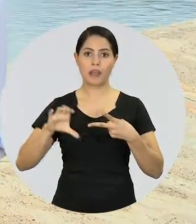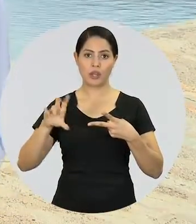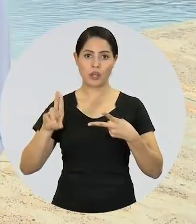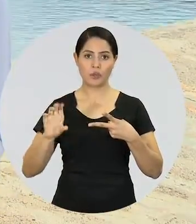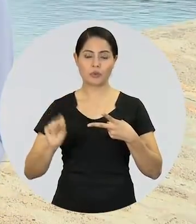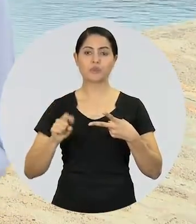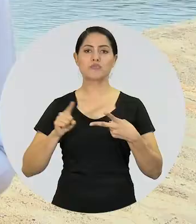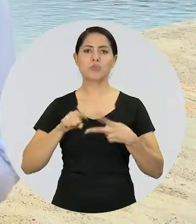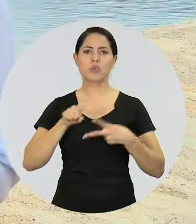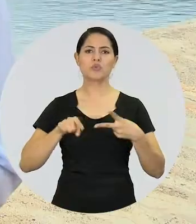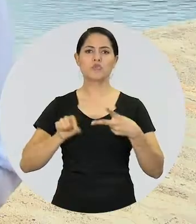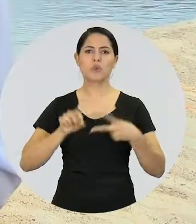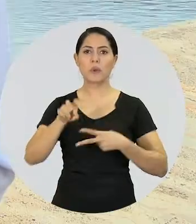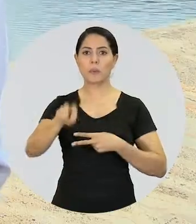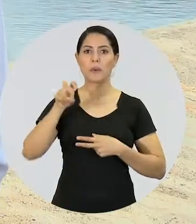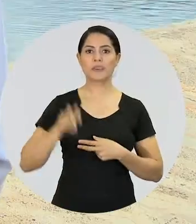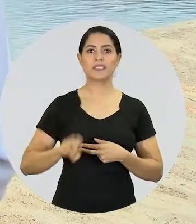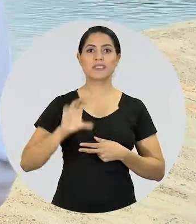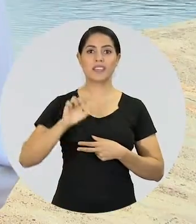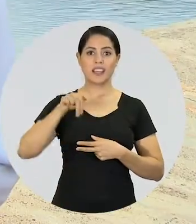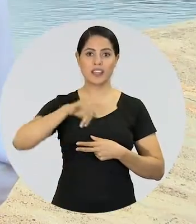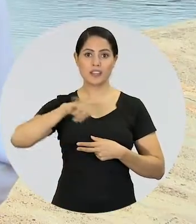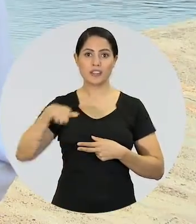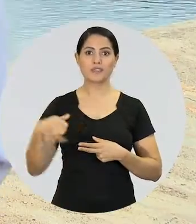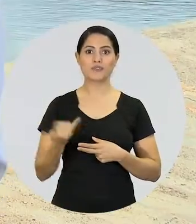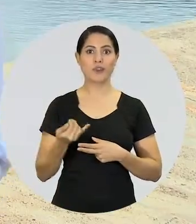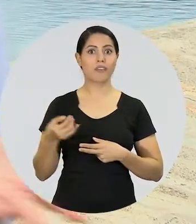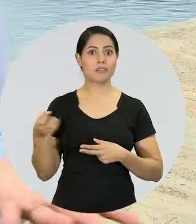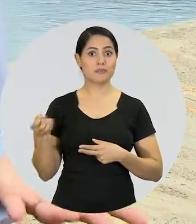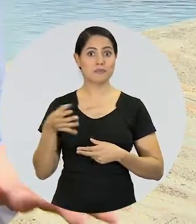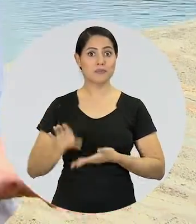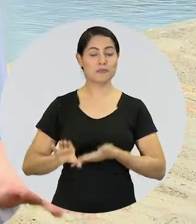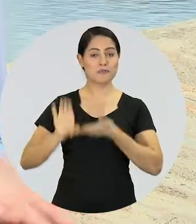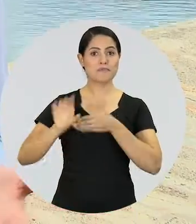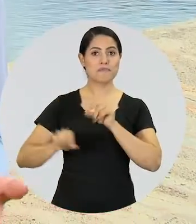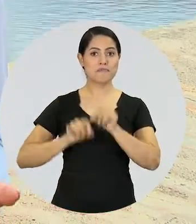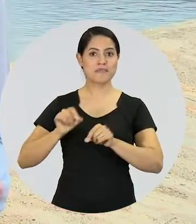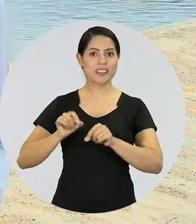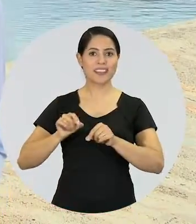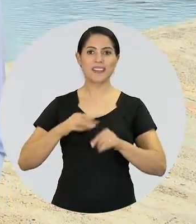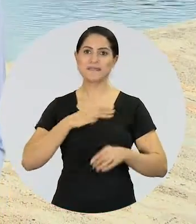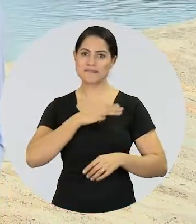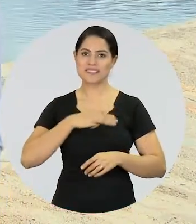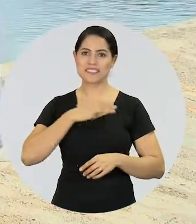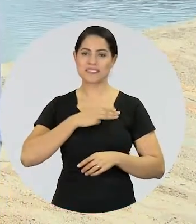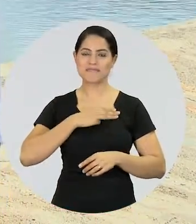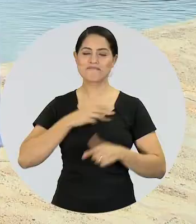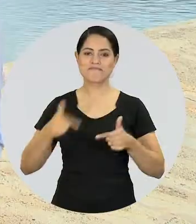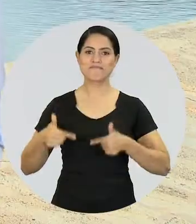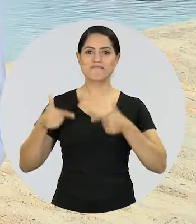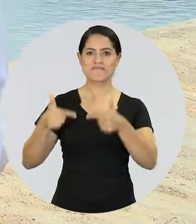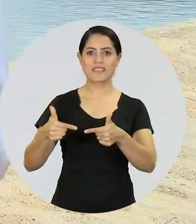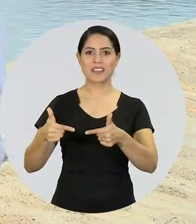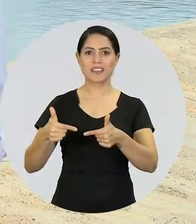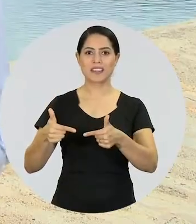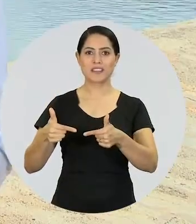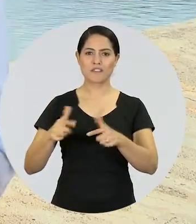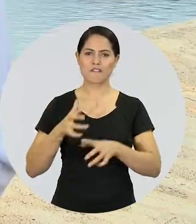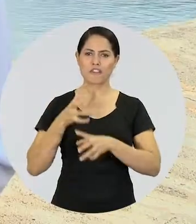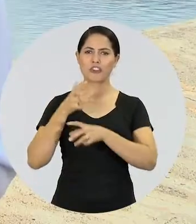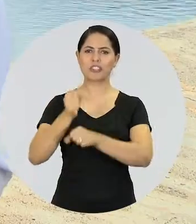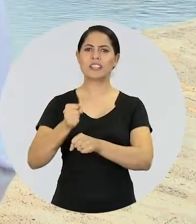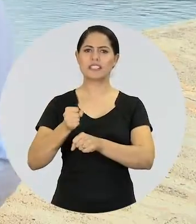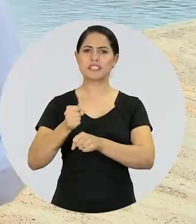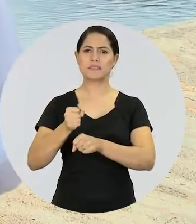Jardim tomam posse no Conselho Nacional de Justiça. Os novos conselheiros têm como missão primordial trabalhar